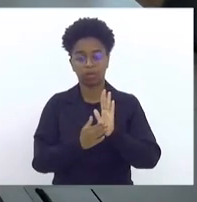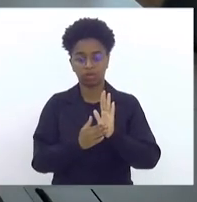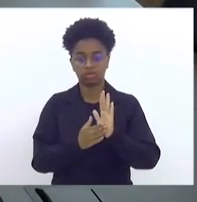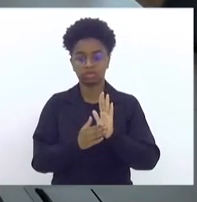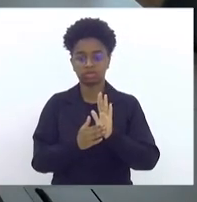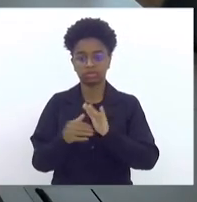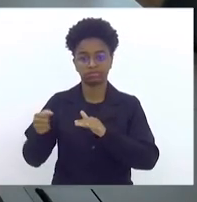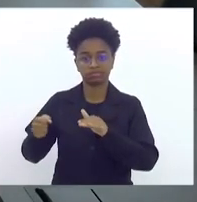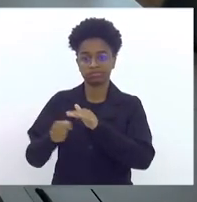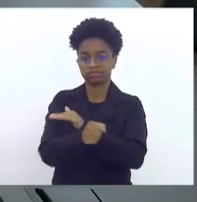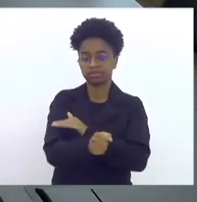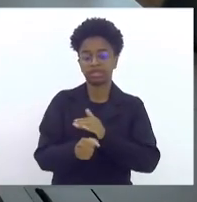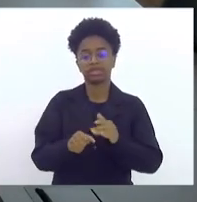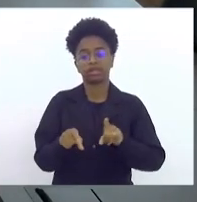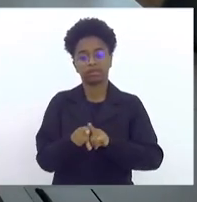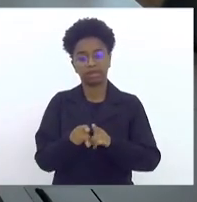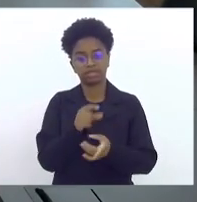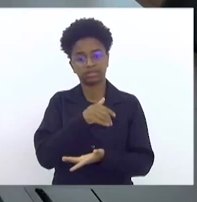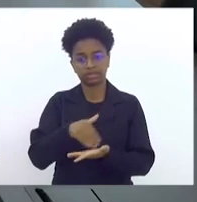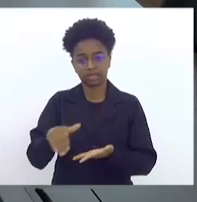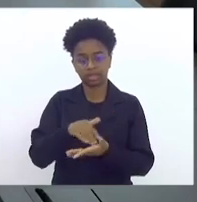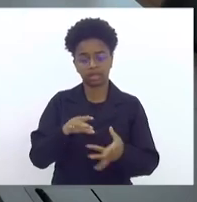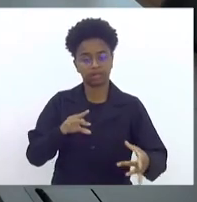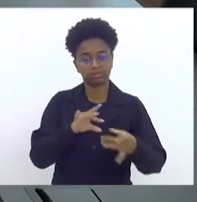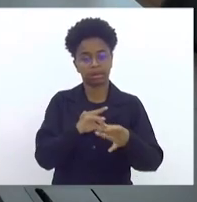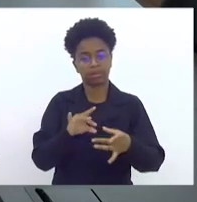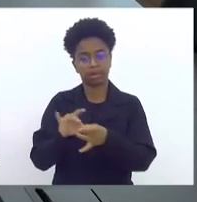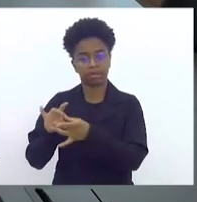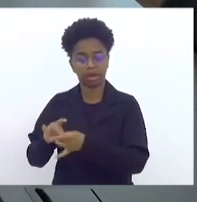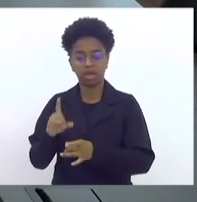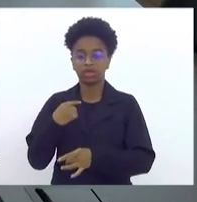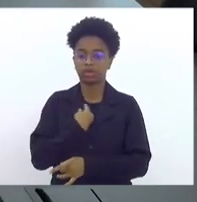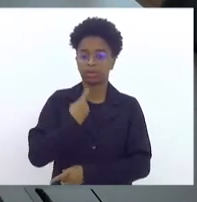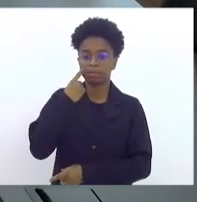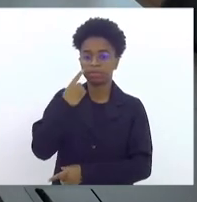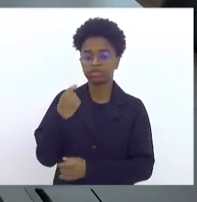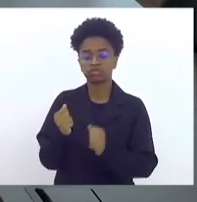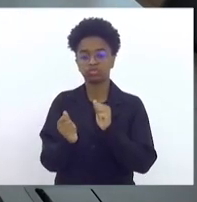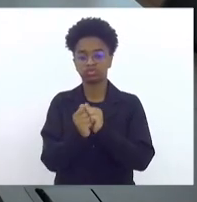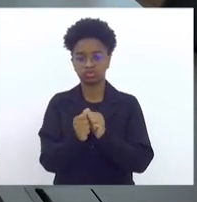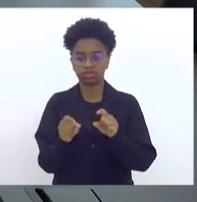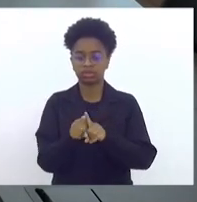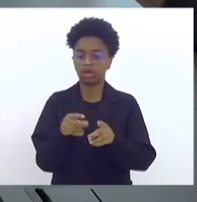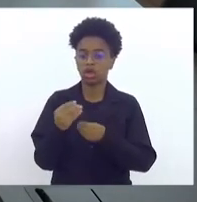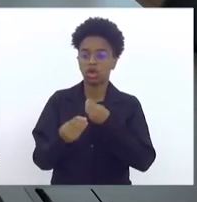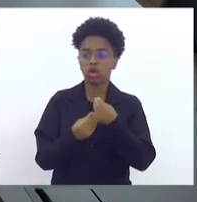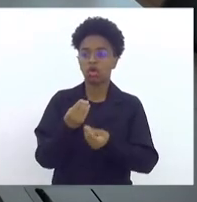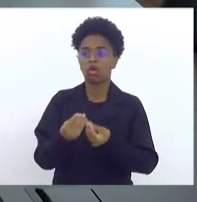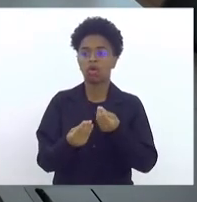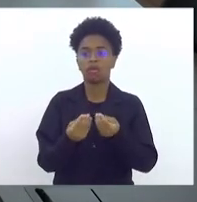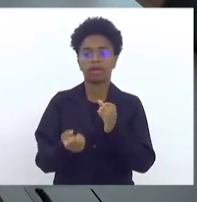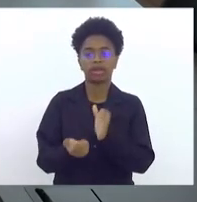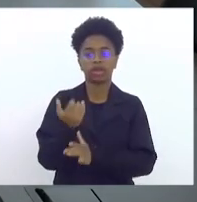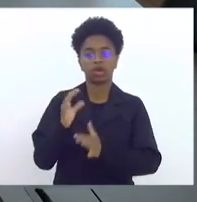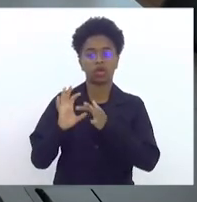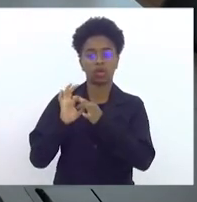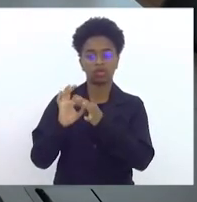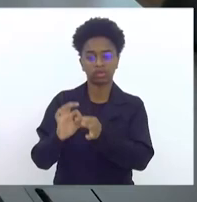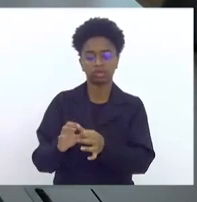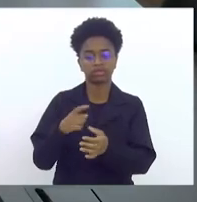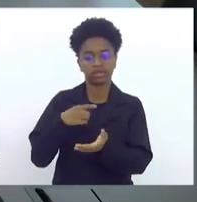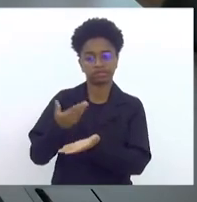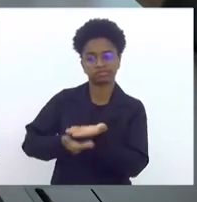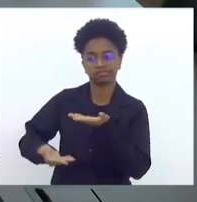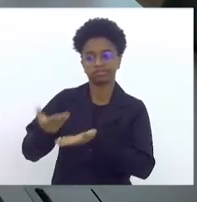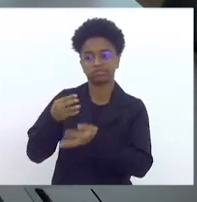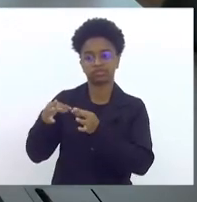trazer secretarias também para que a gente pudesse aqui pensar junto nessa na formação de um contexto onde envolvesse todas